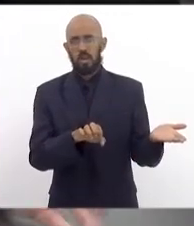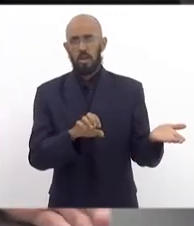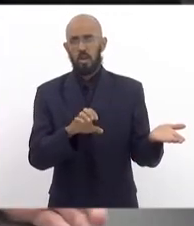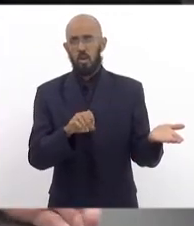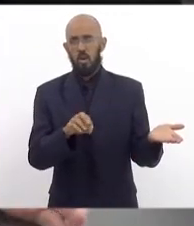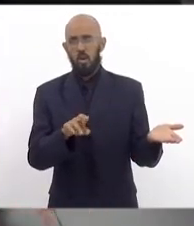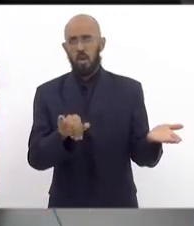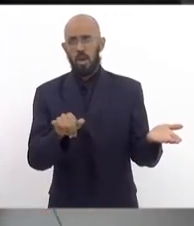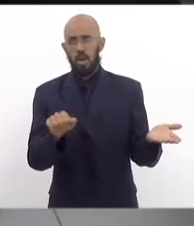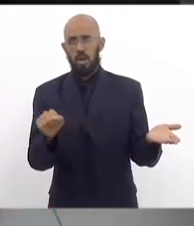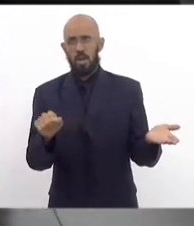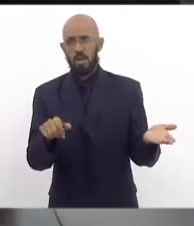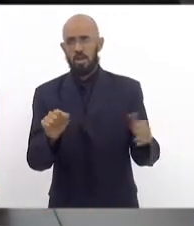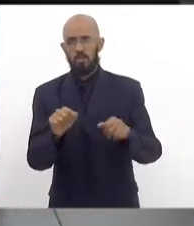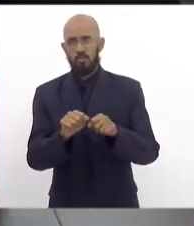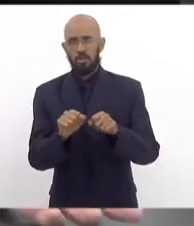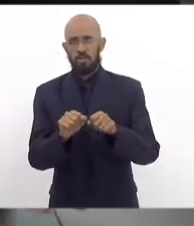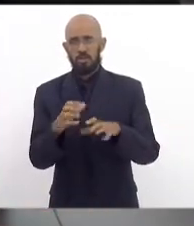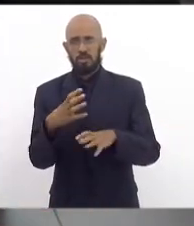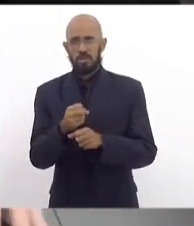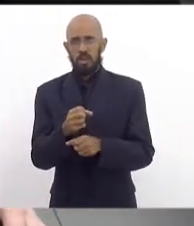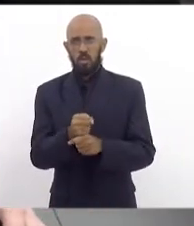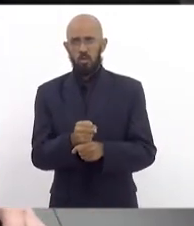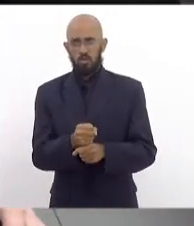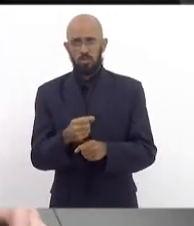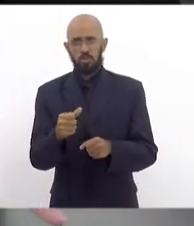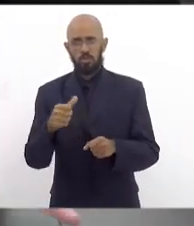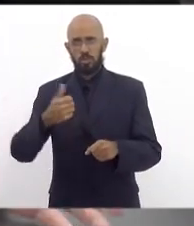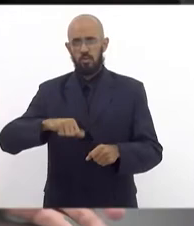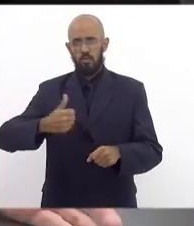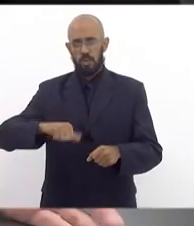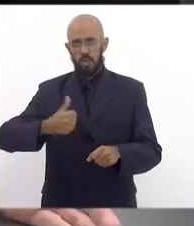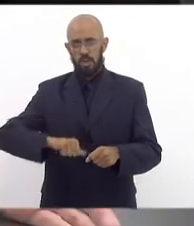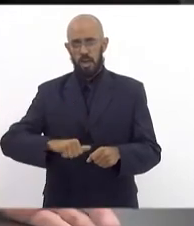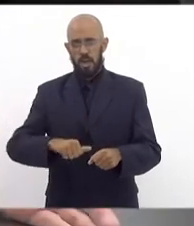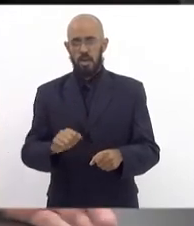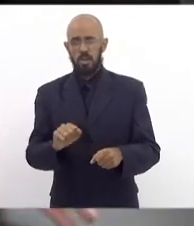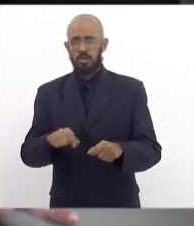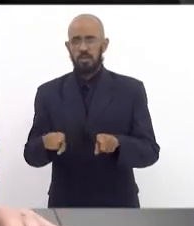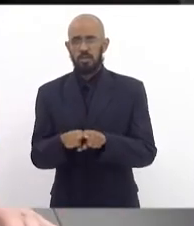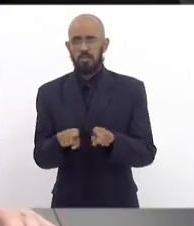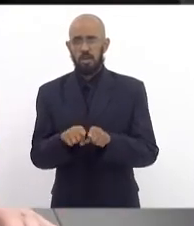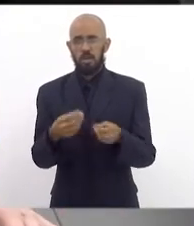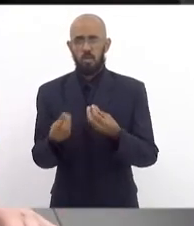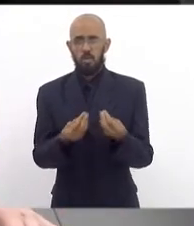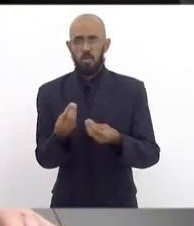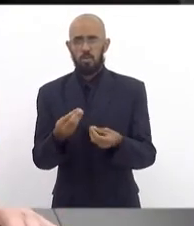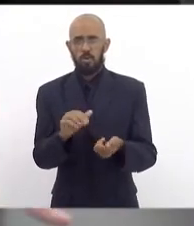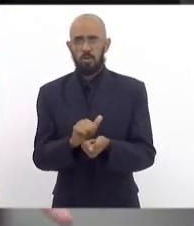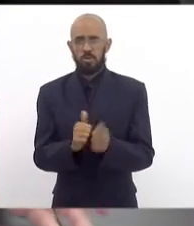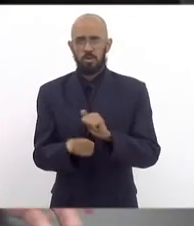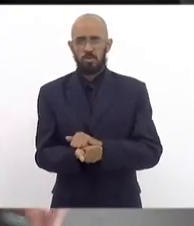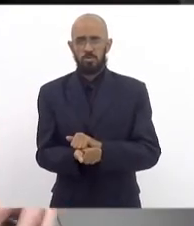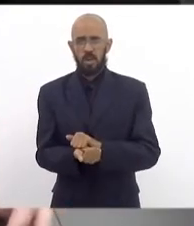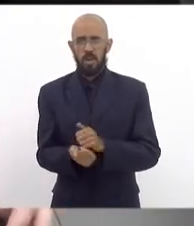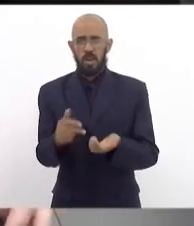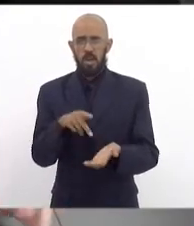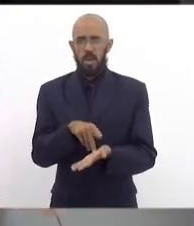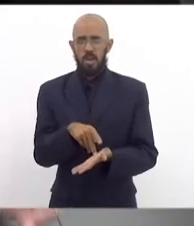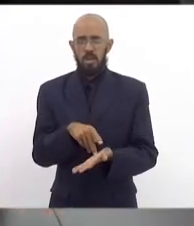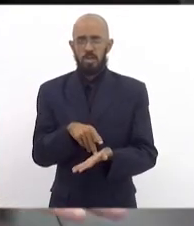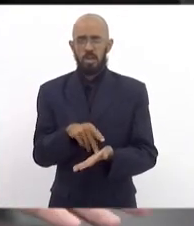de analisarmos as novo ações desse desse projeto e como ele poderia se adequar à realidade